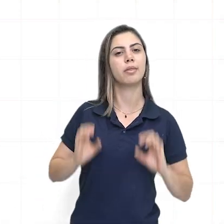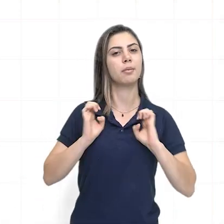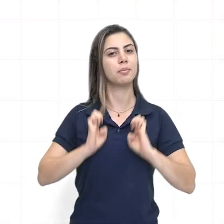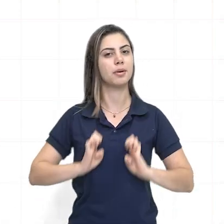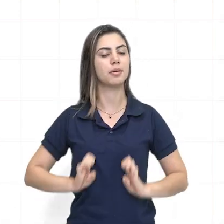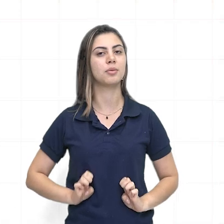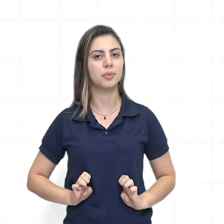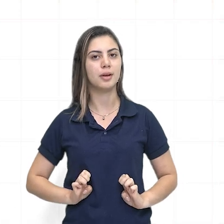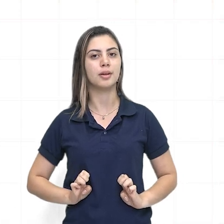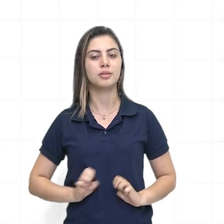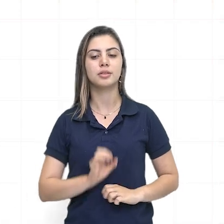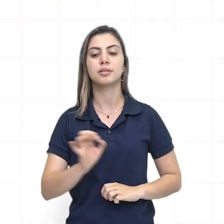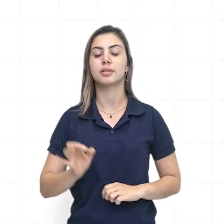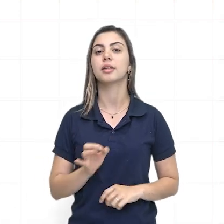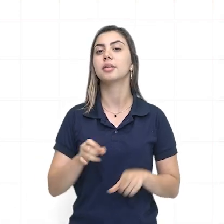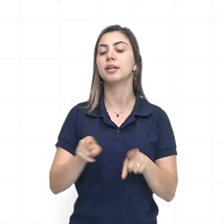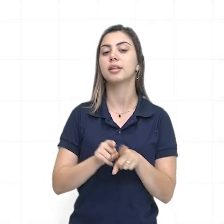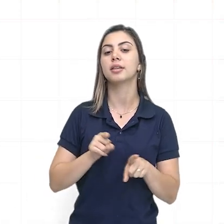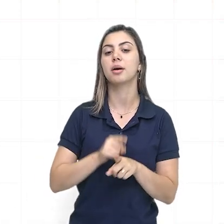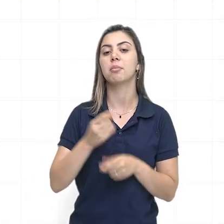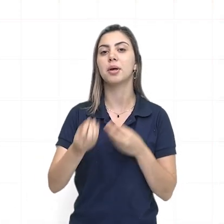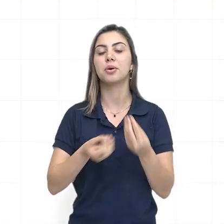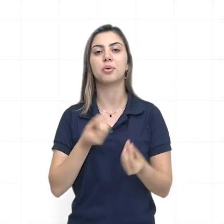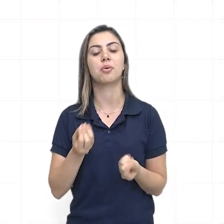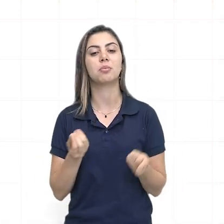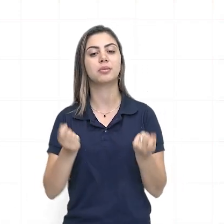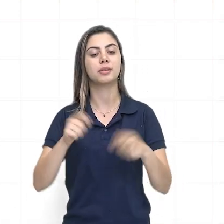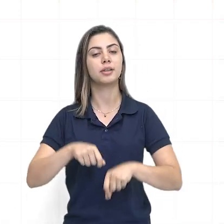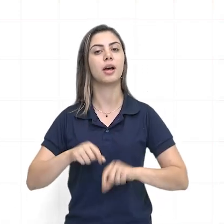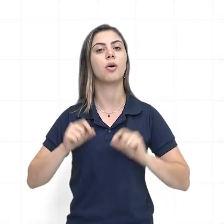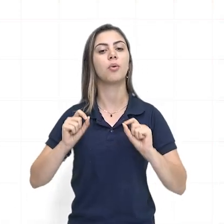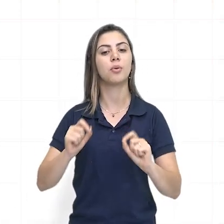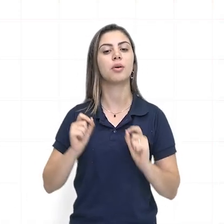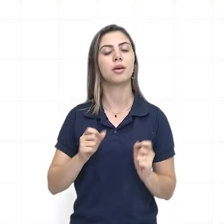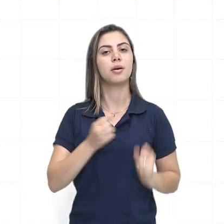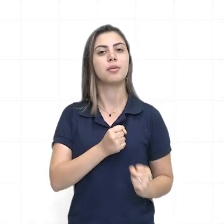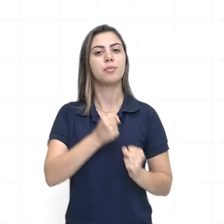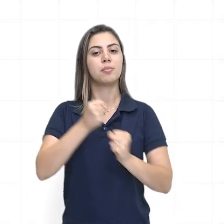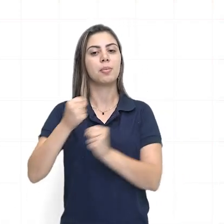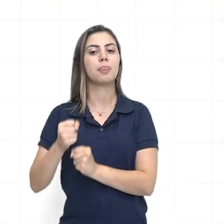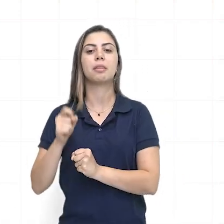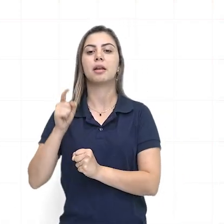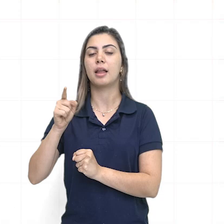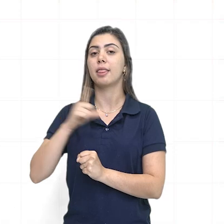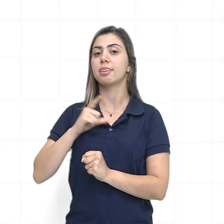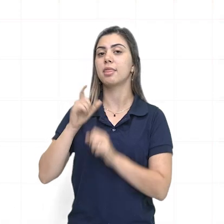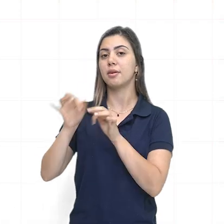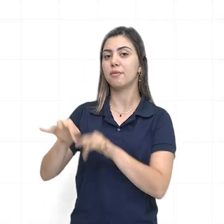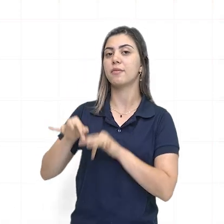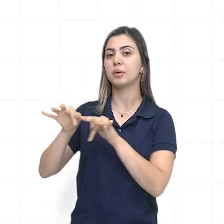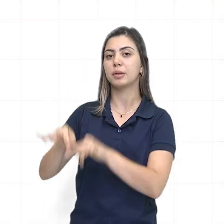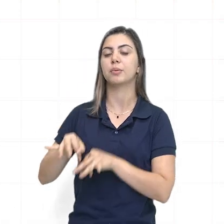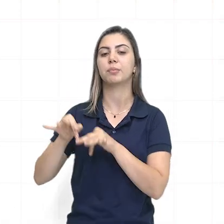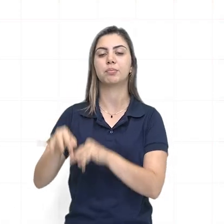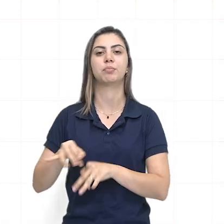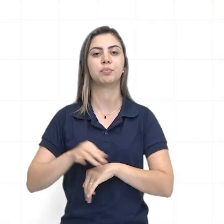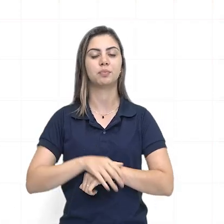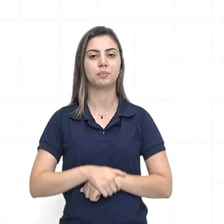né, assim como legitimando o poder do senhor feudal, tá?